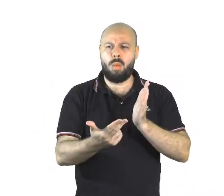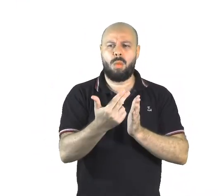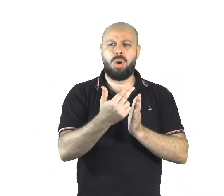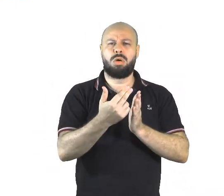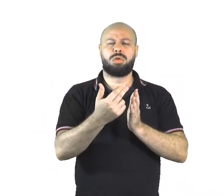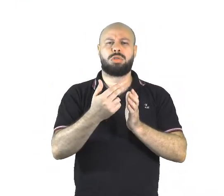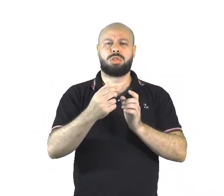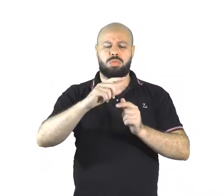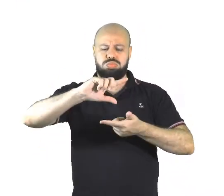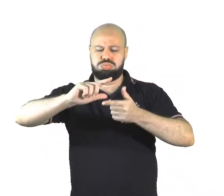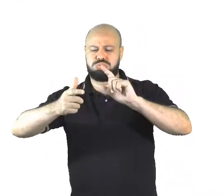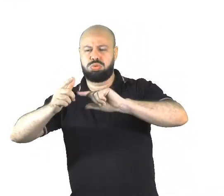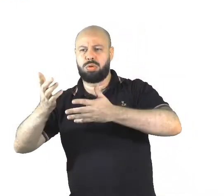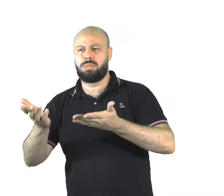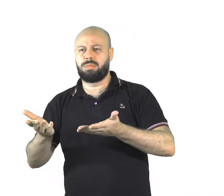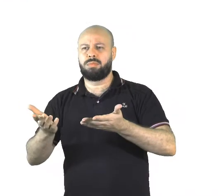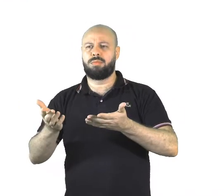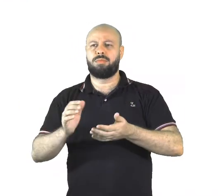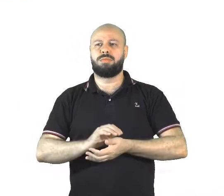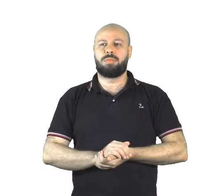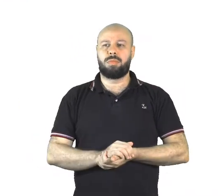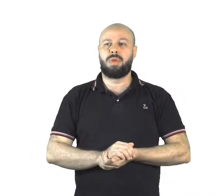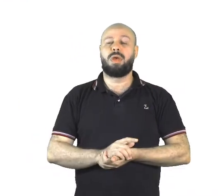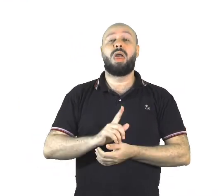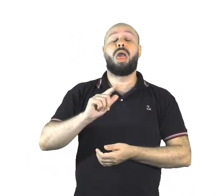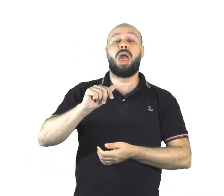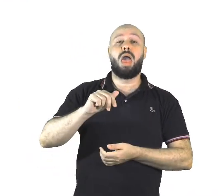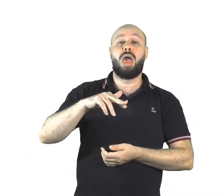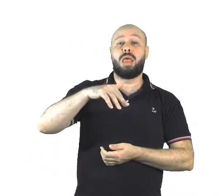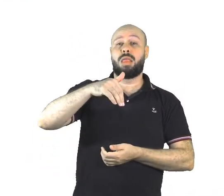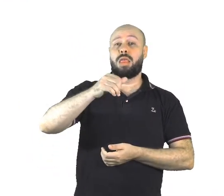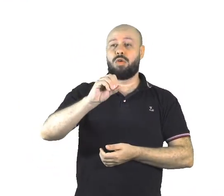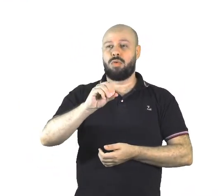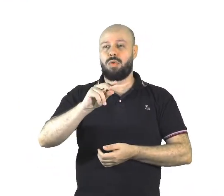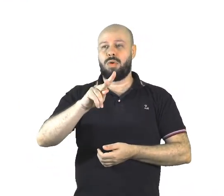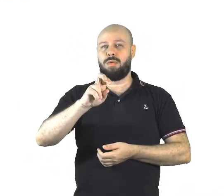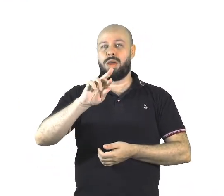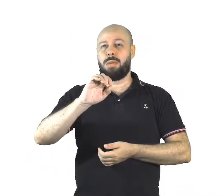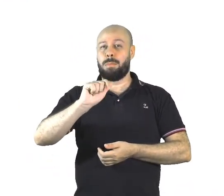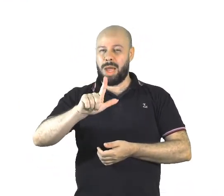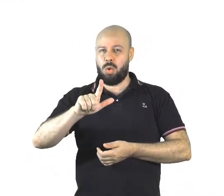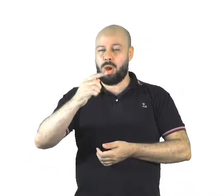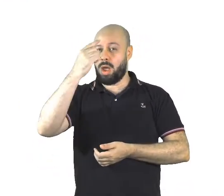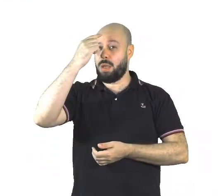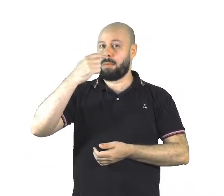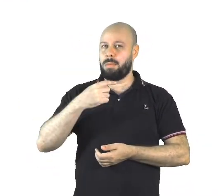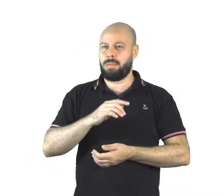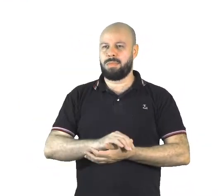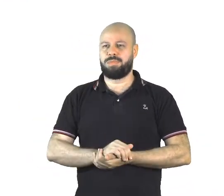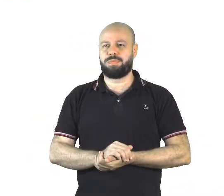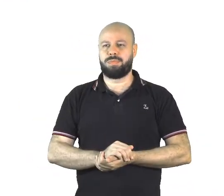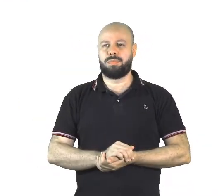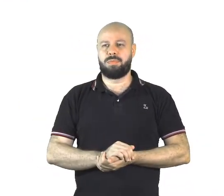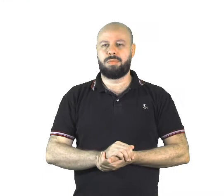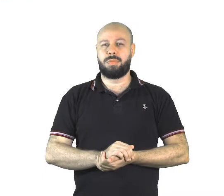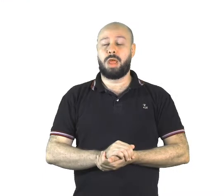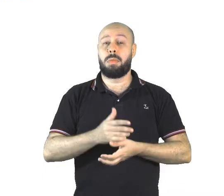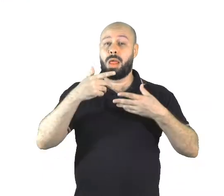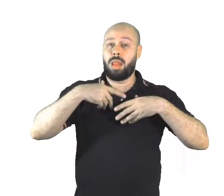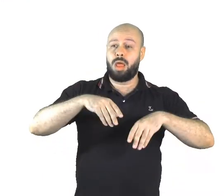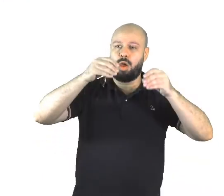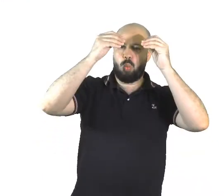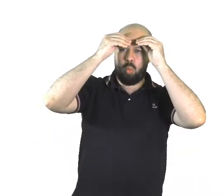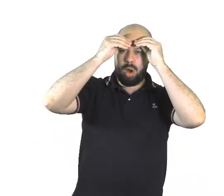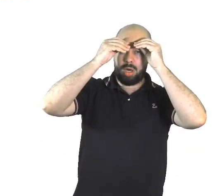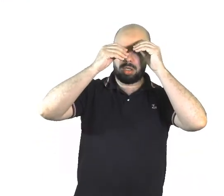geométricas, tem números. Então, o gráfico, quando ele tem isso aí, ele está feito numa linguagem não verbal. Na linguagem verbal, é